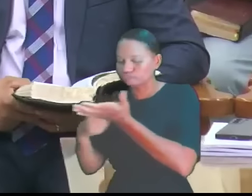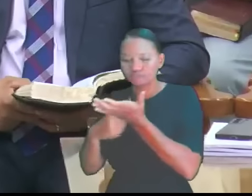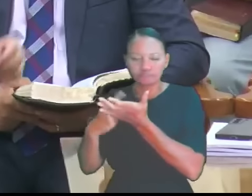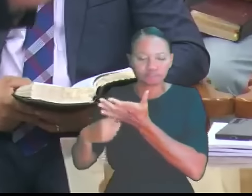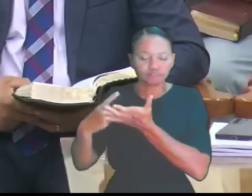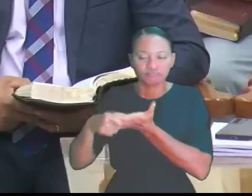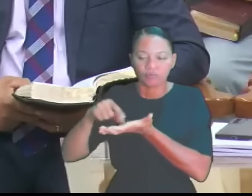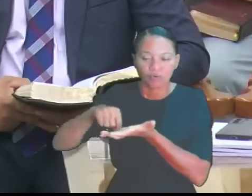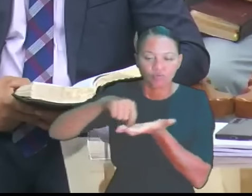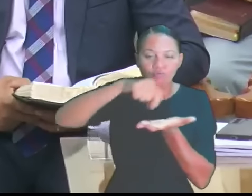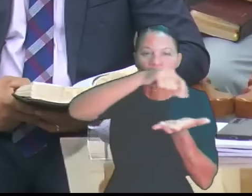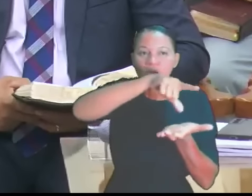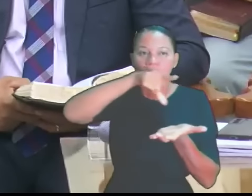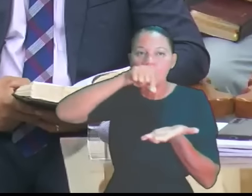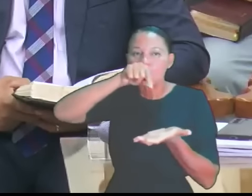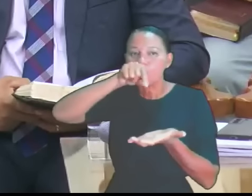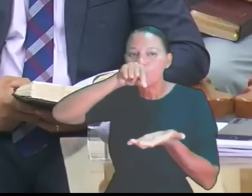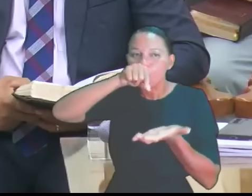Agora,